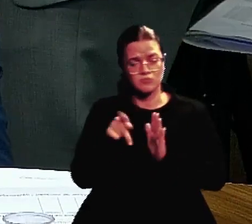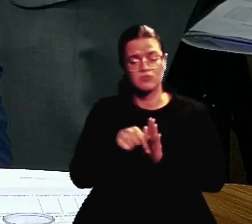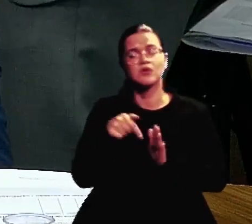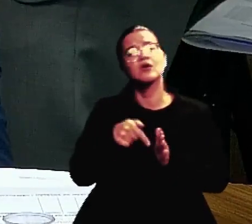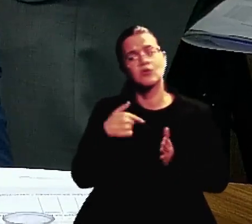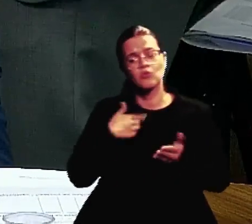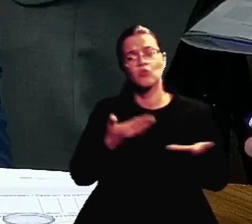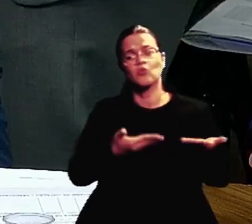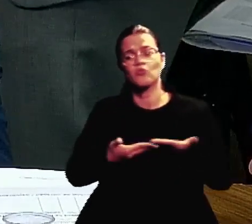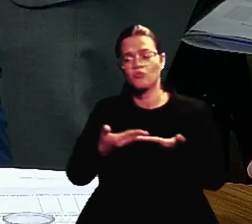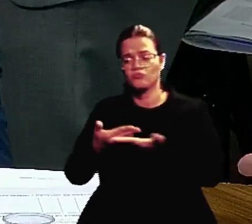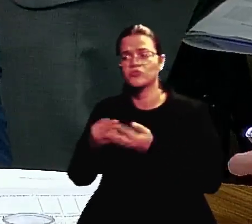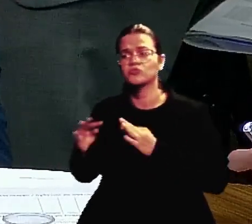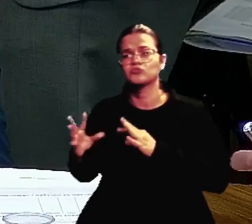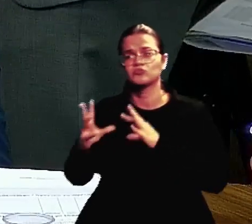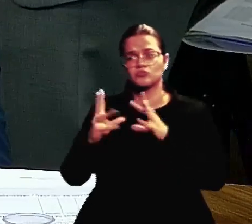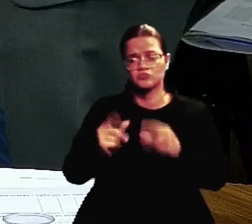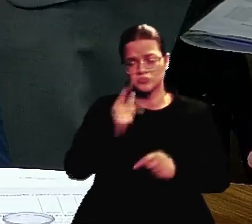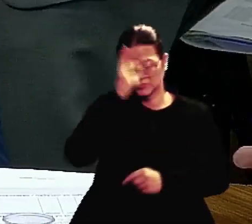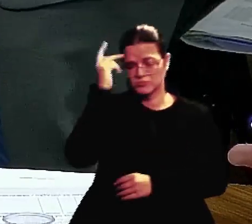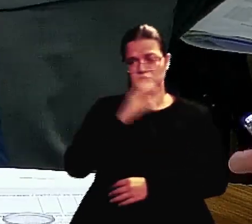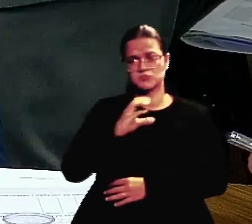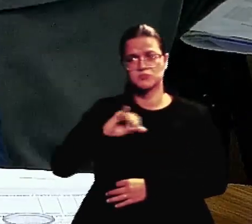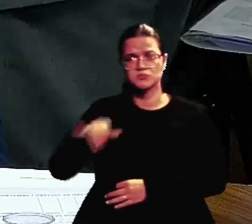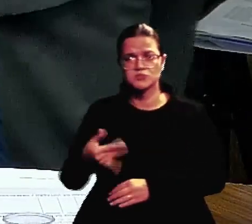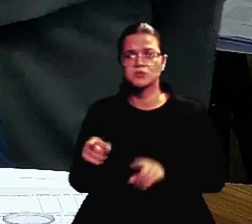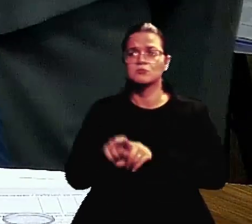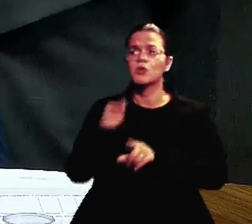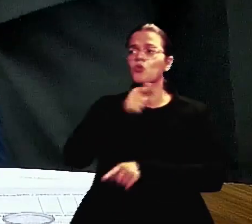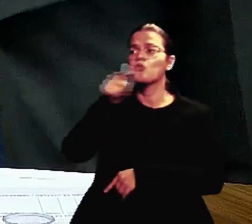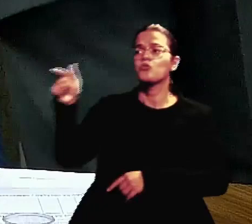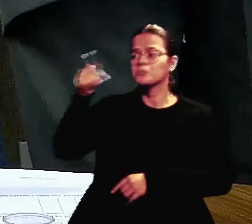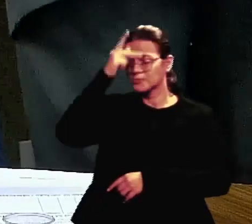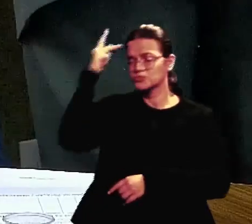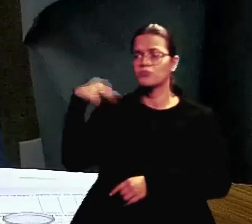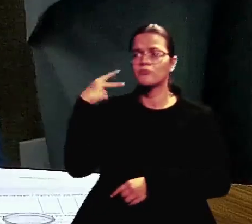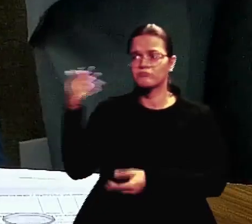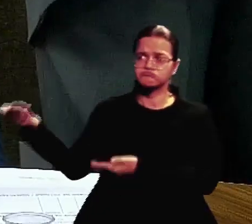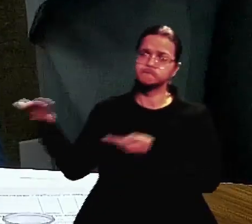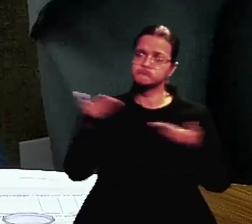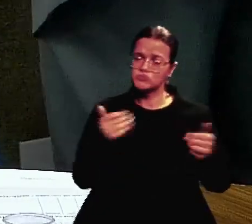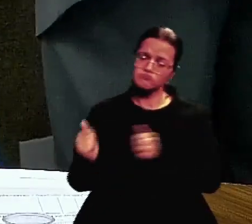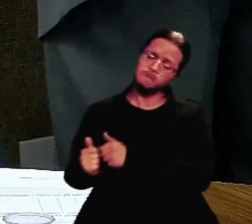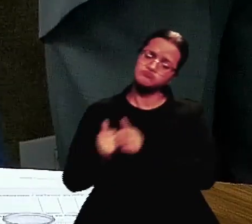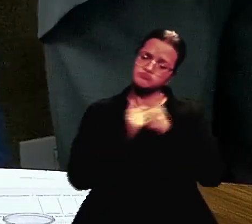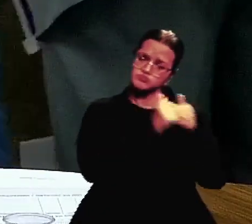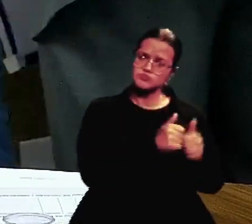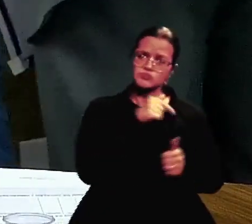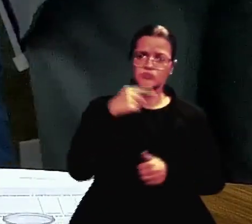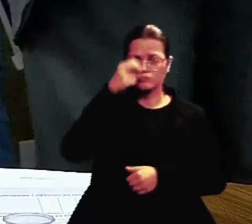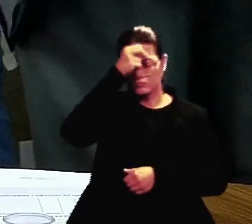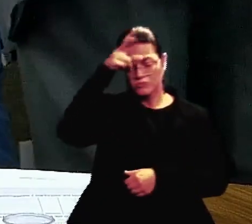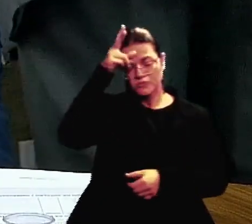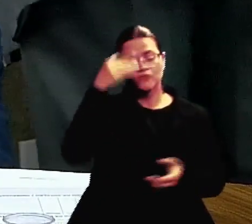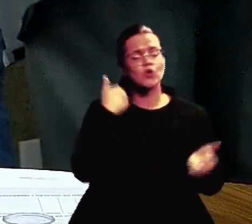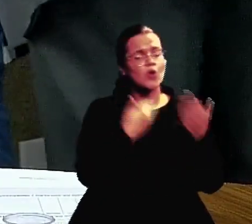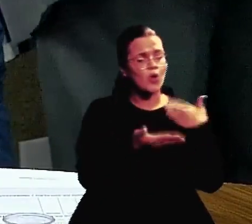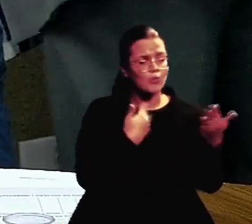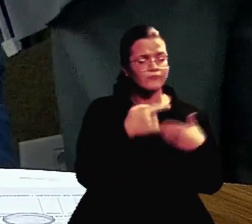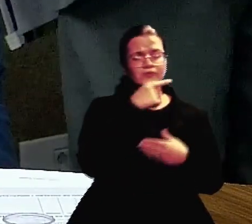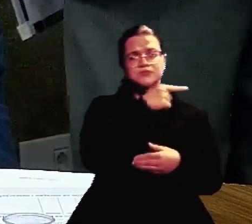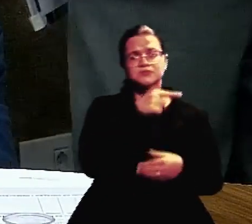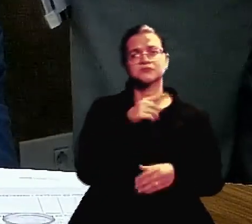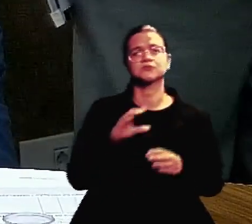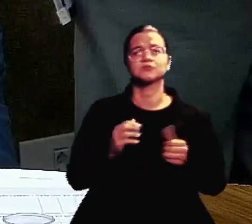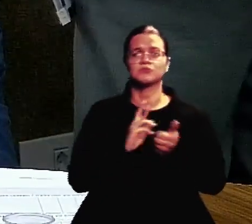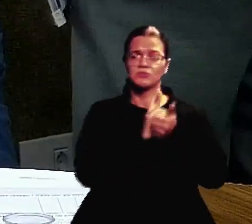convido a todos os membros da comissão ou demais vereadores que quiserem acompanhar a irmos no prefeito, conversarmos com ele,